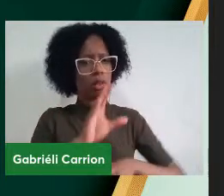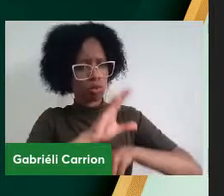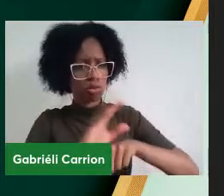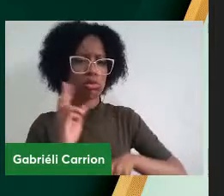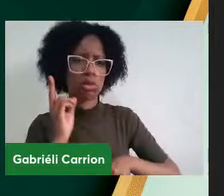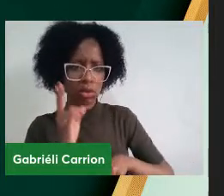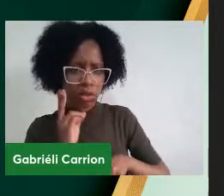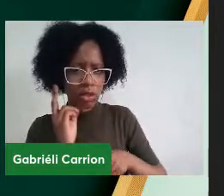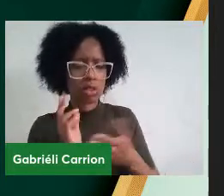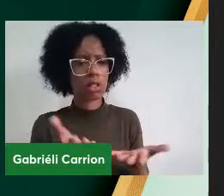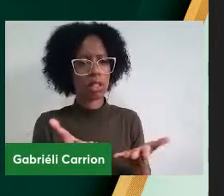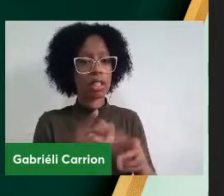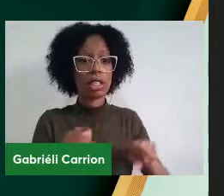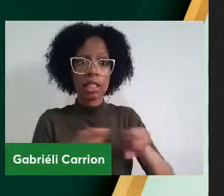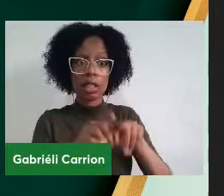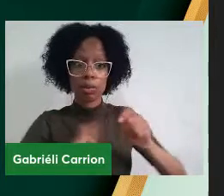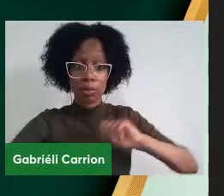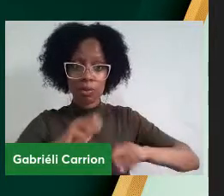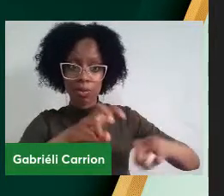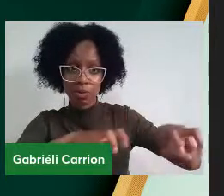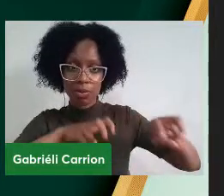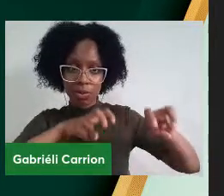da Agronegócio. Obrigado.